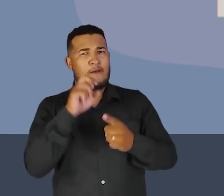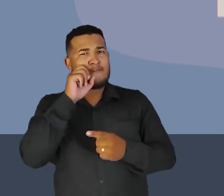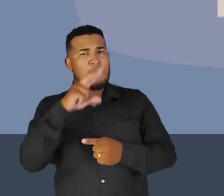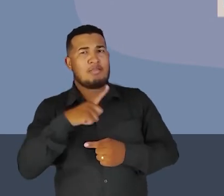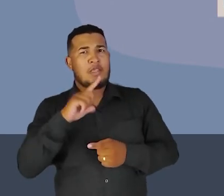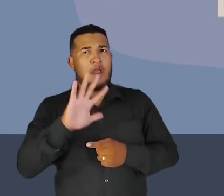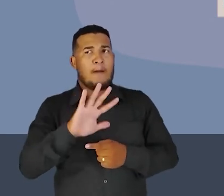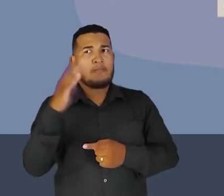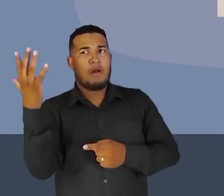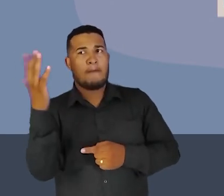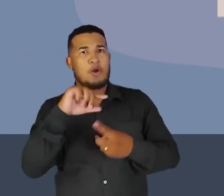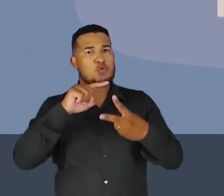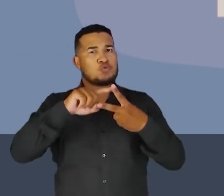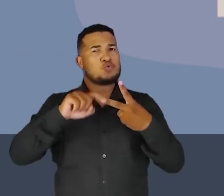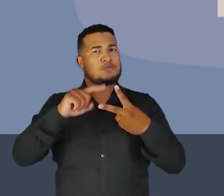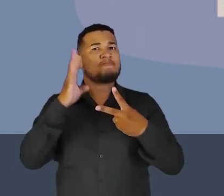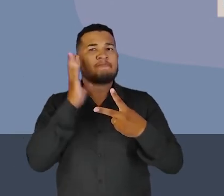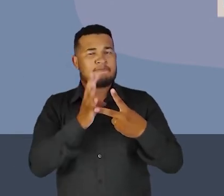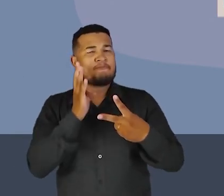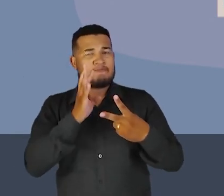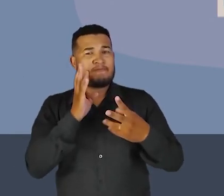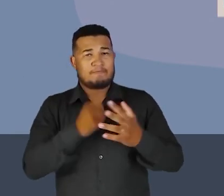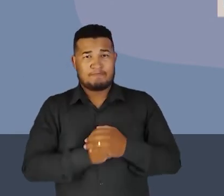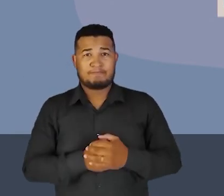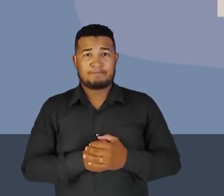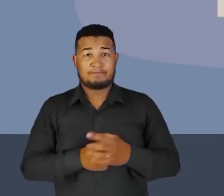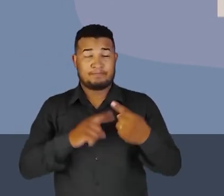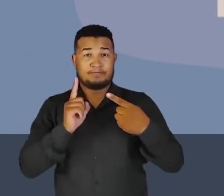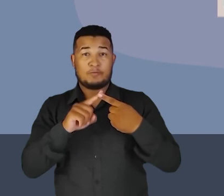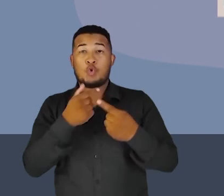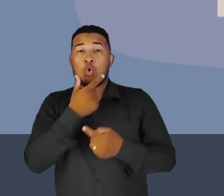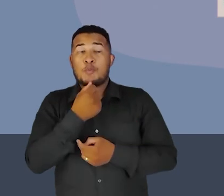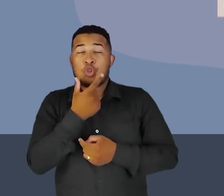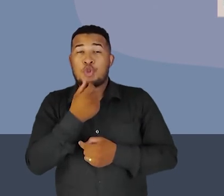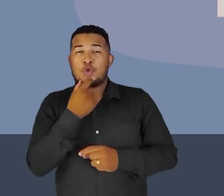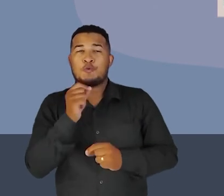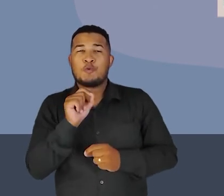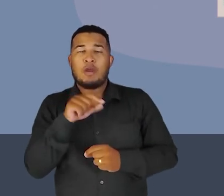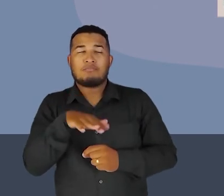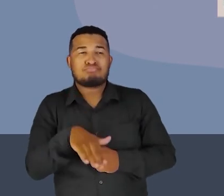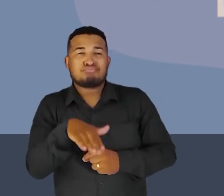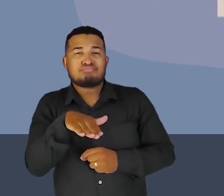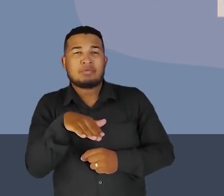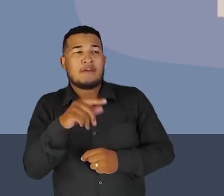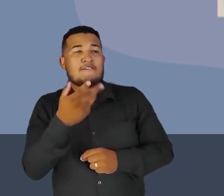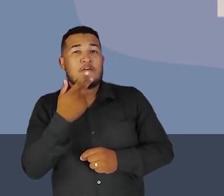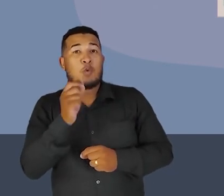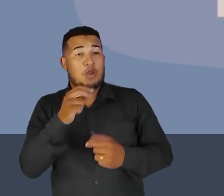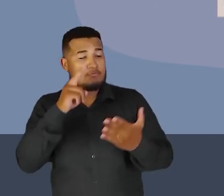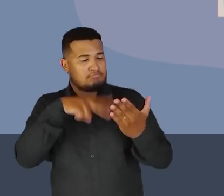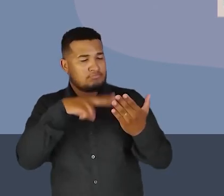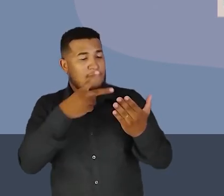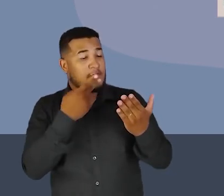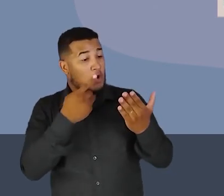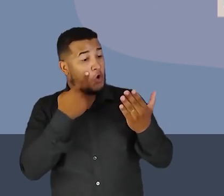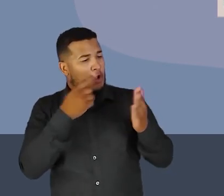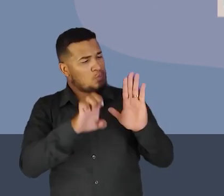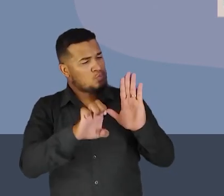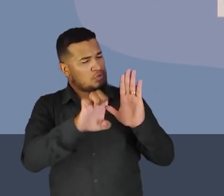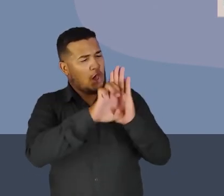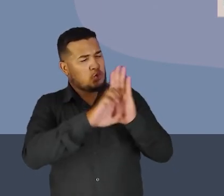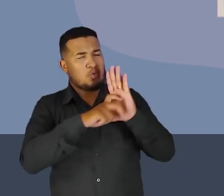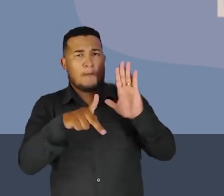duas situações bem legais aqui. O menininho lê o seguinte: o Estatuto